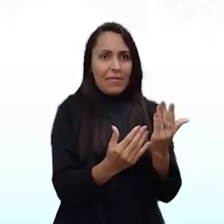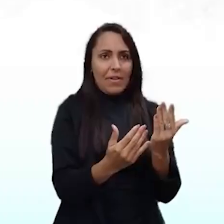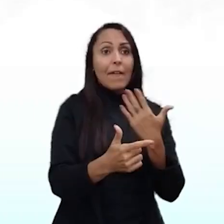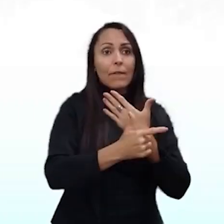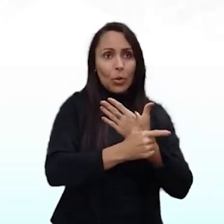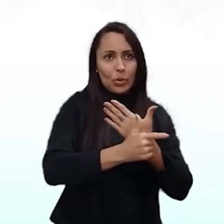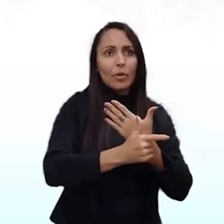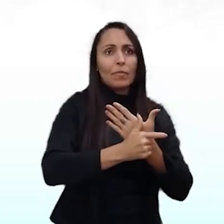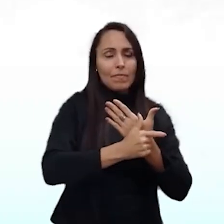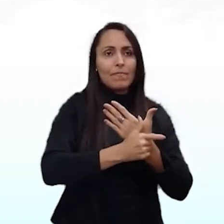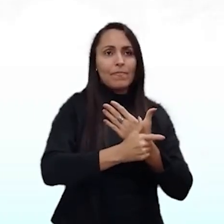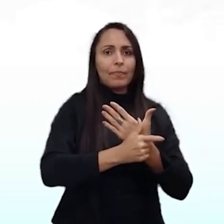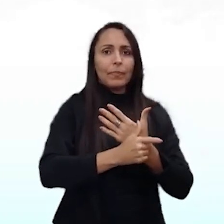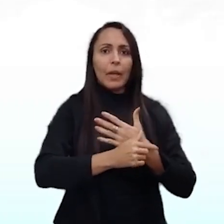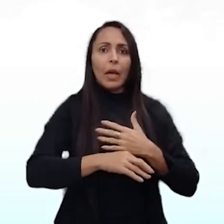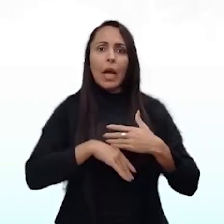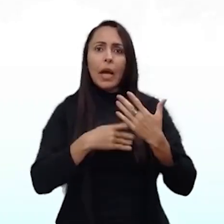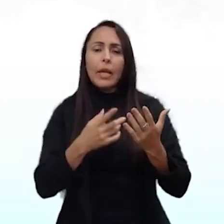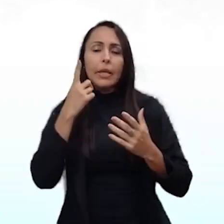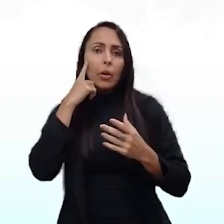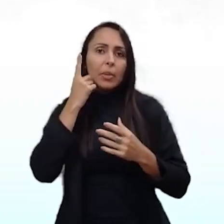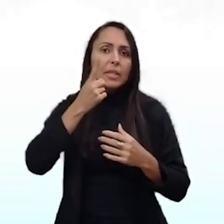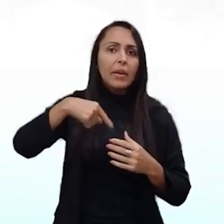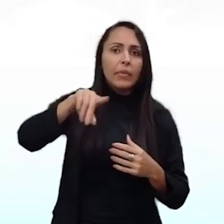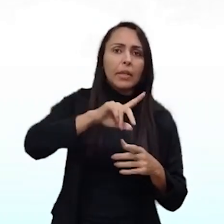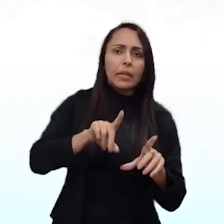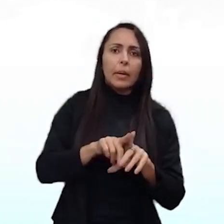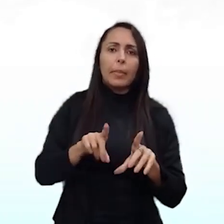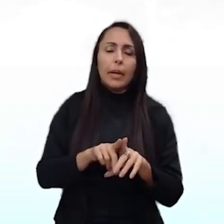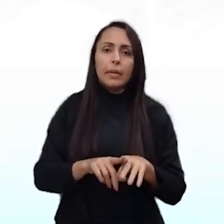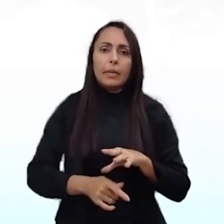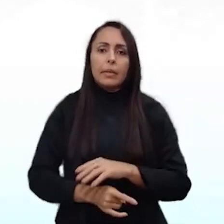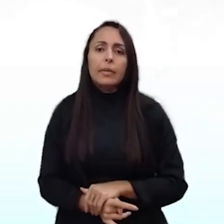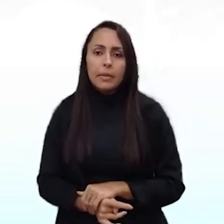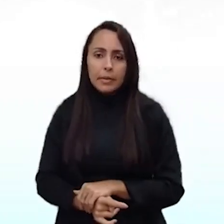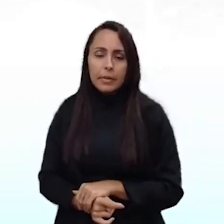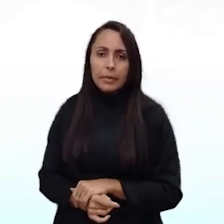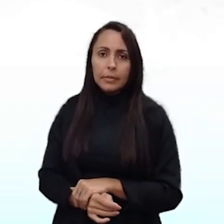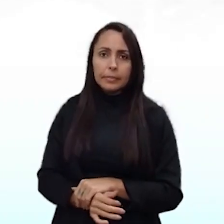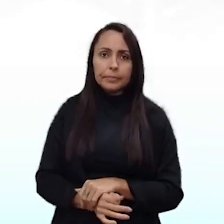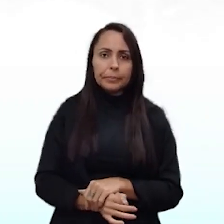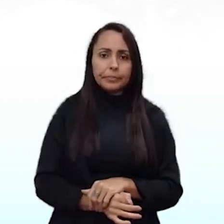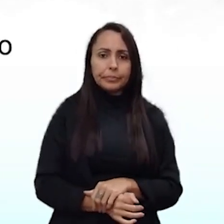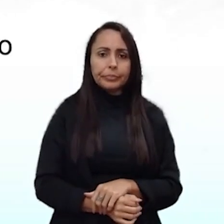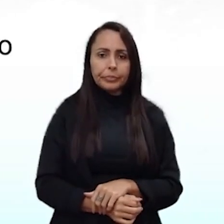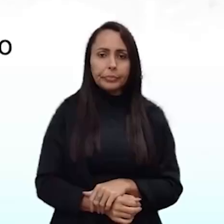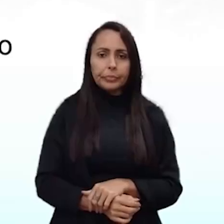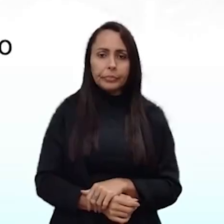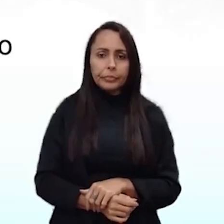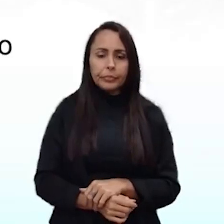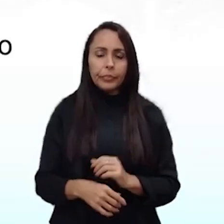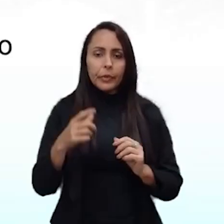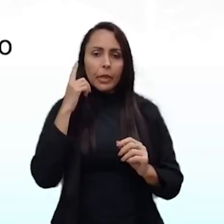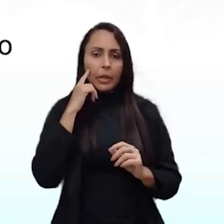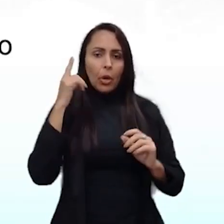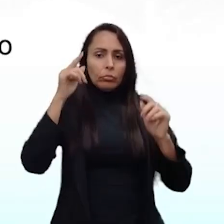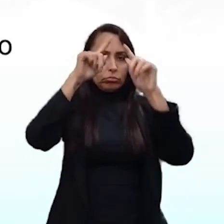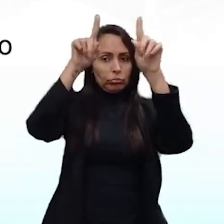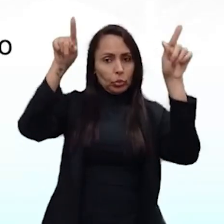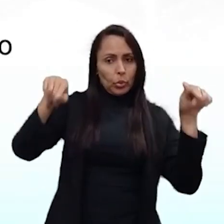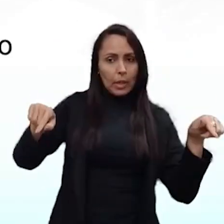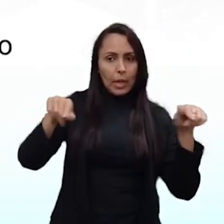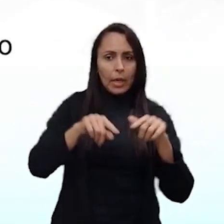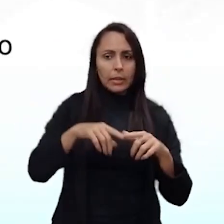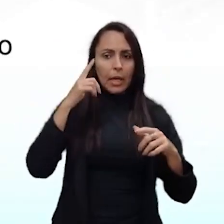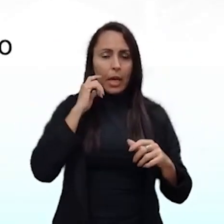tá? A função apelativa, e observa o que ele colocou nessa questão aí. Olha lá. No cartaz, a